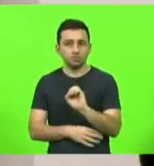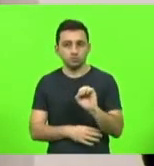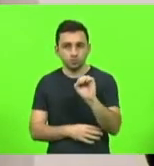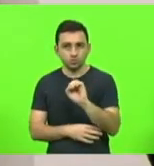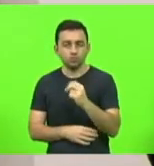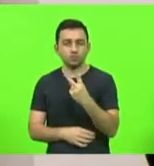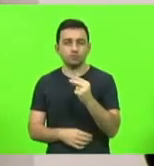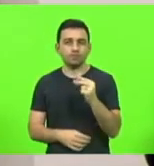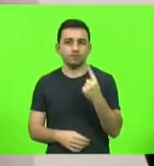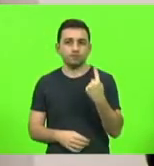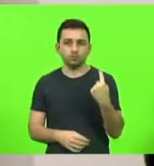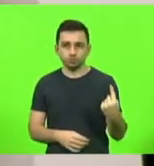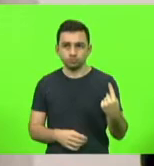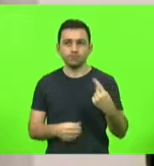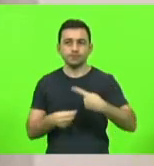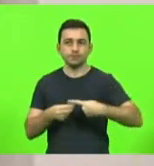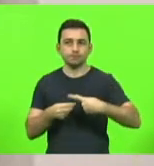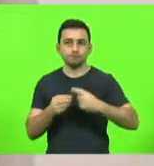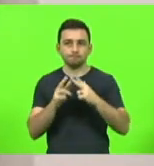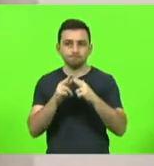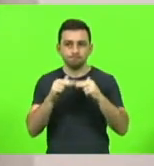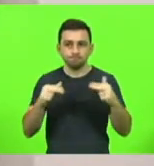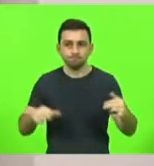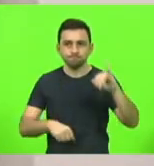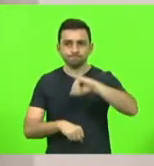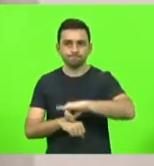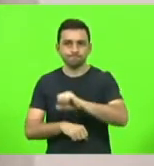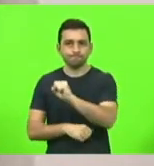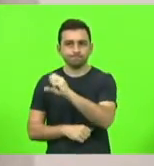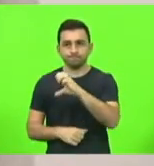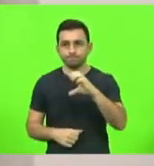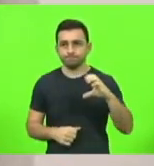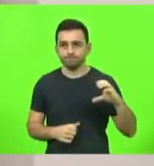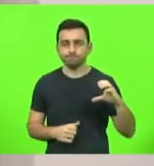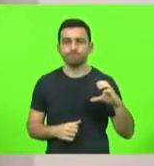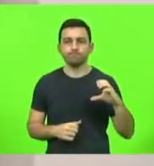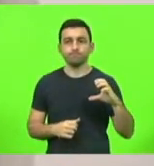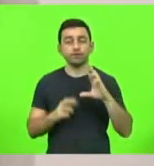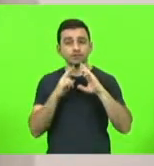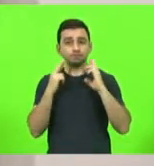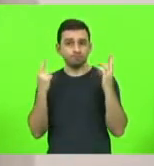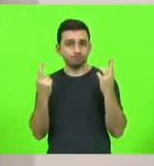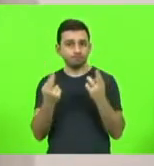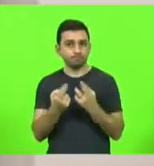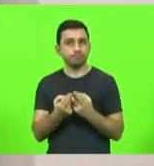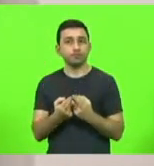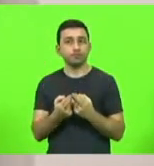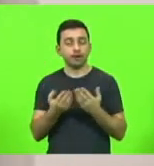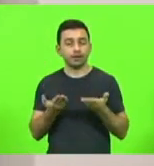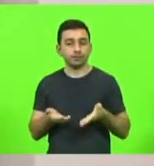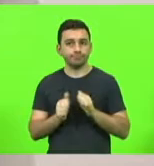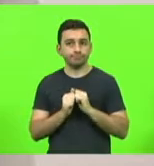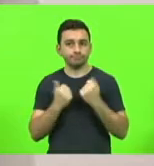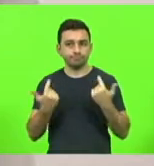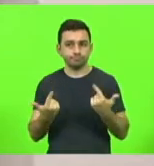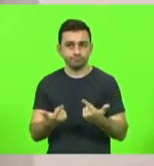2021, nesta cidade de Florianópolis, capital do Estado de Santa Catarina, reuniu-se a Assembleia Legislativa em sessão